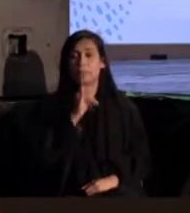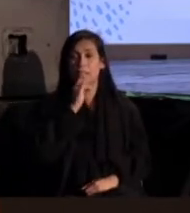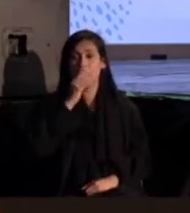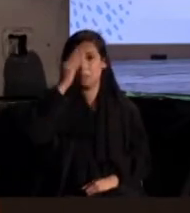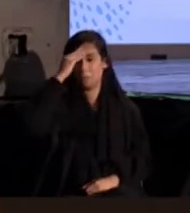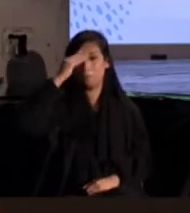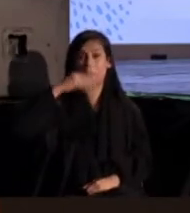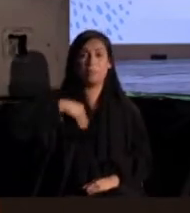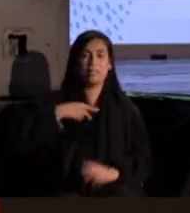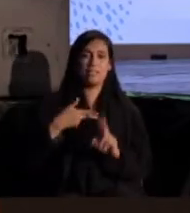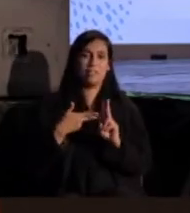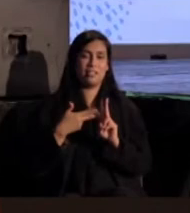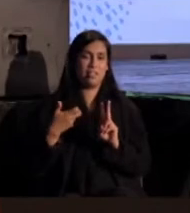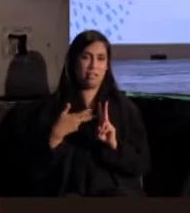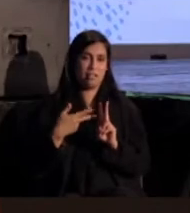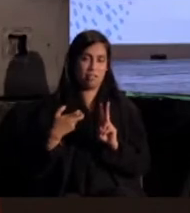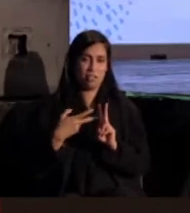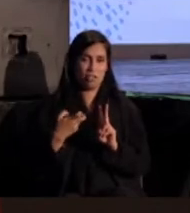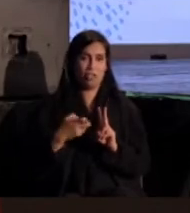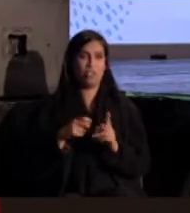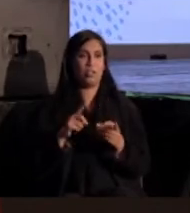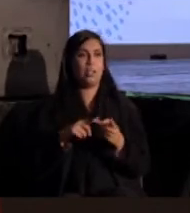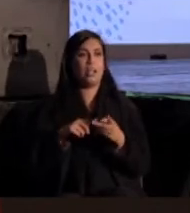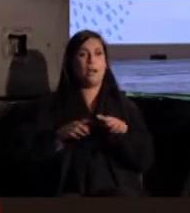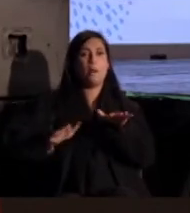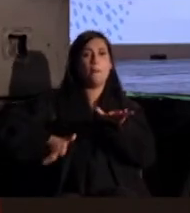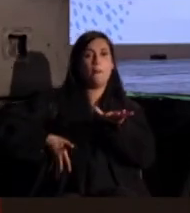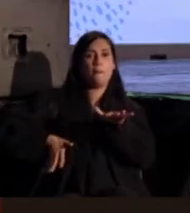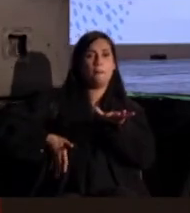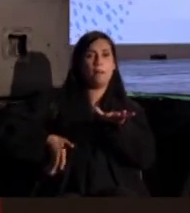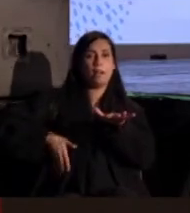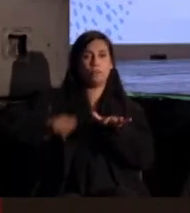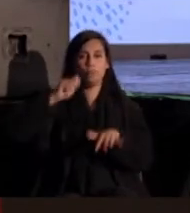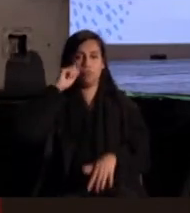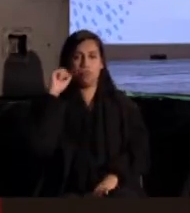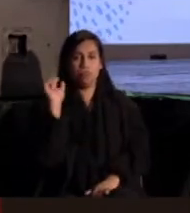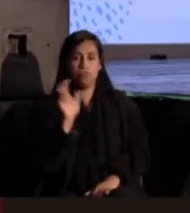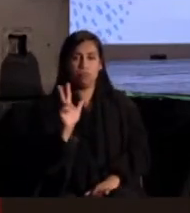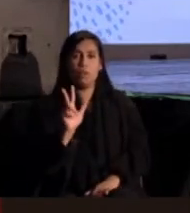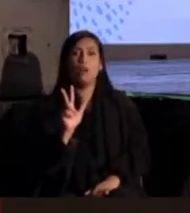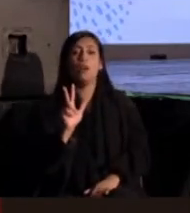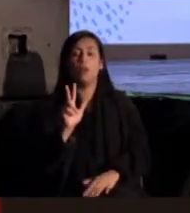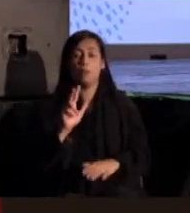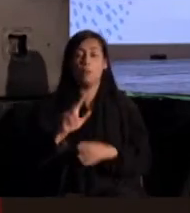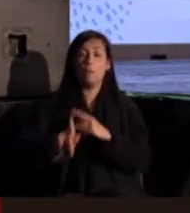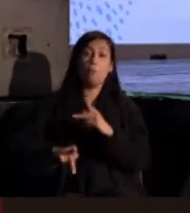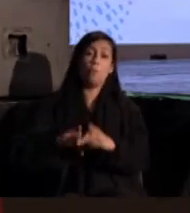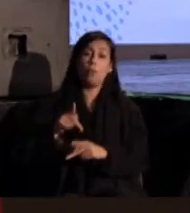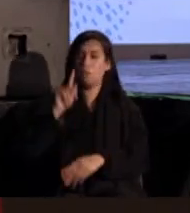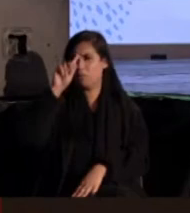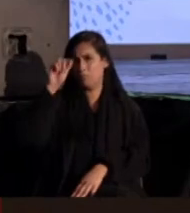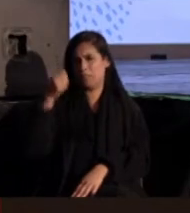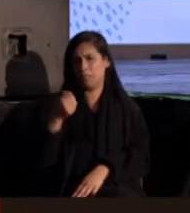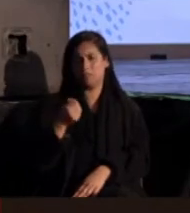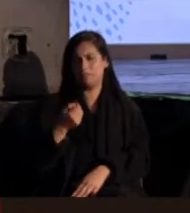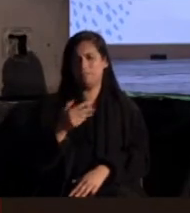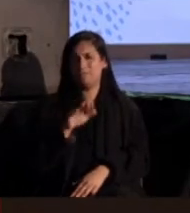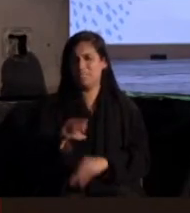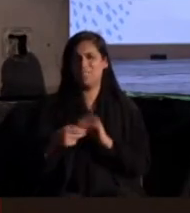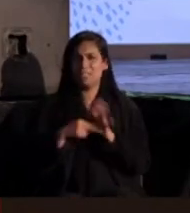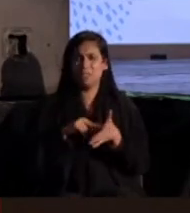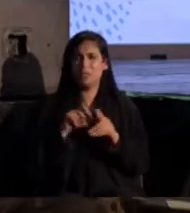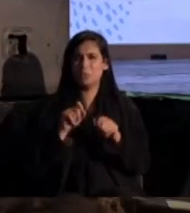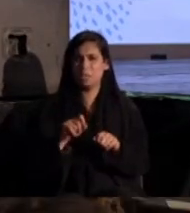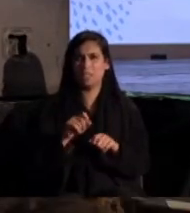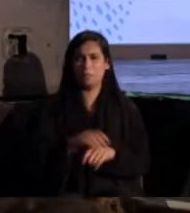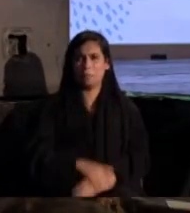povos indígenas, a ideia de malandragem para os povos, para a população negra. O que está em jogo? A ideia de malandragem